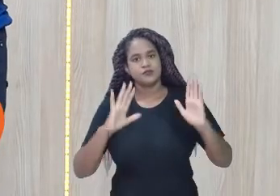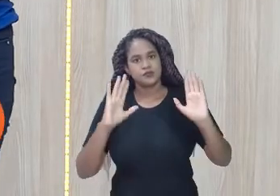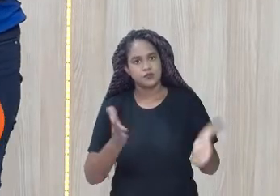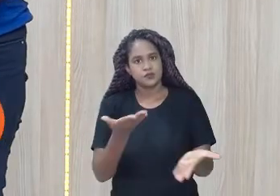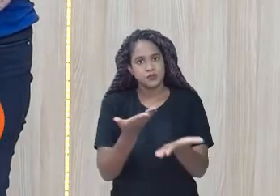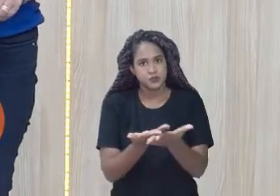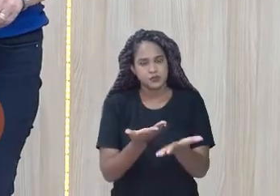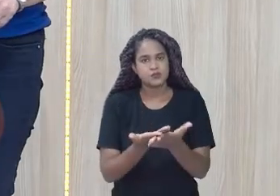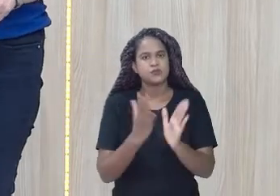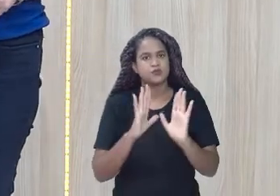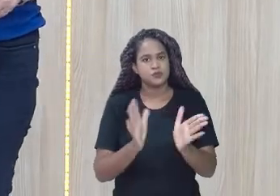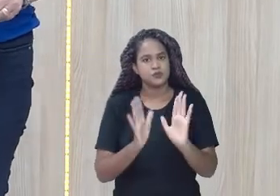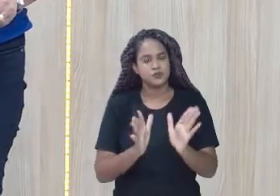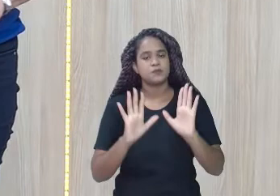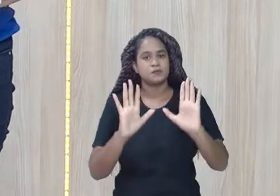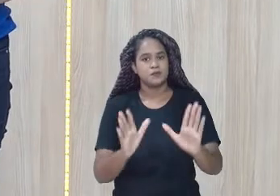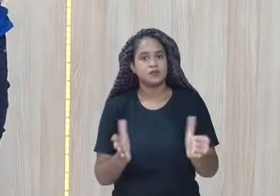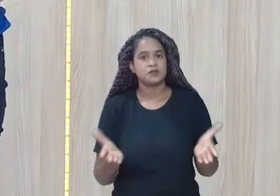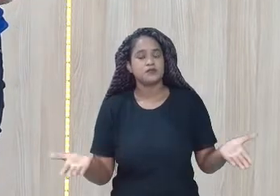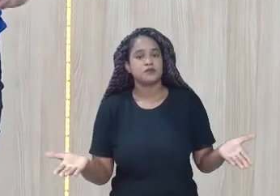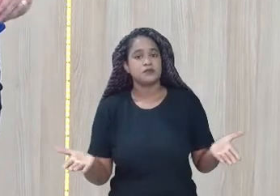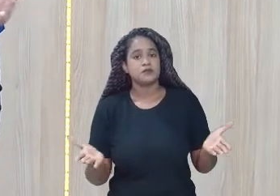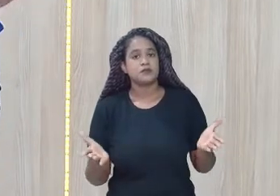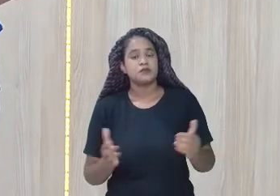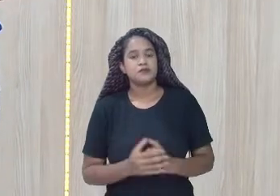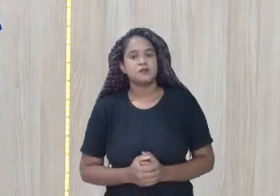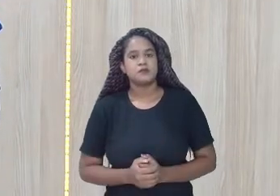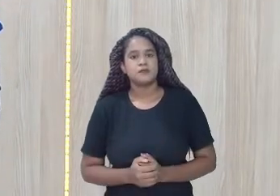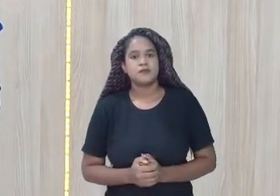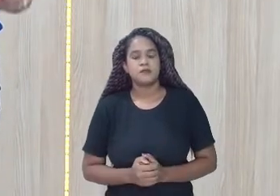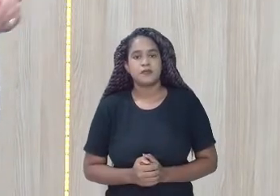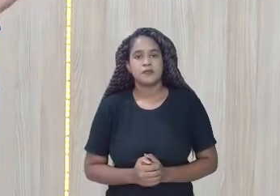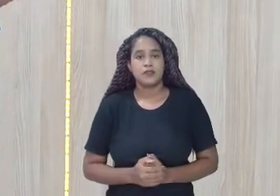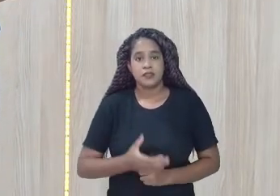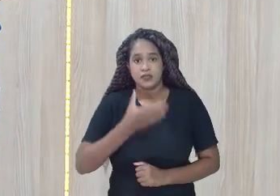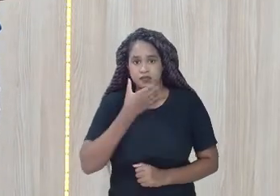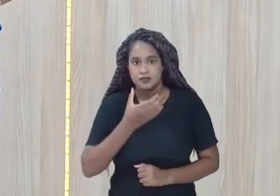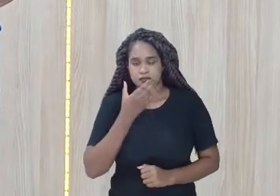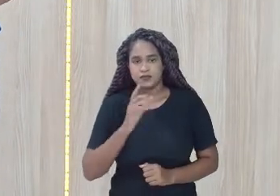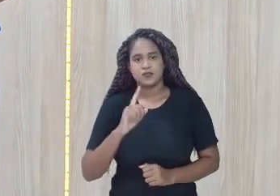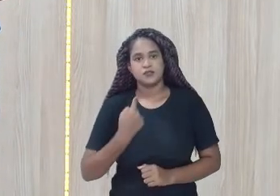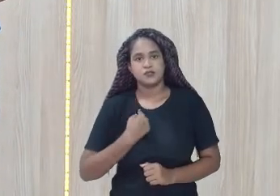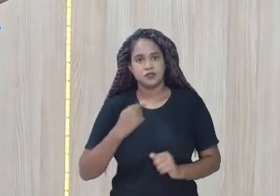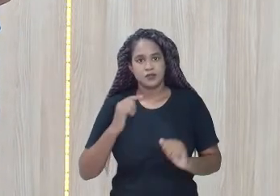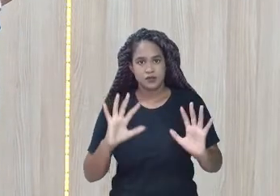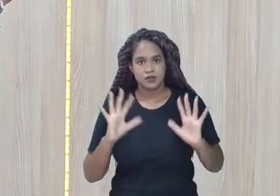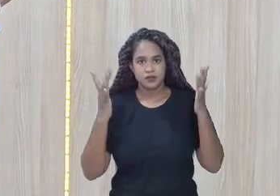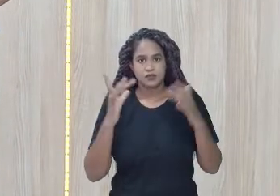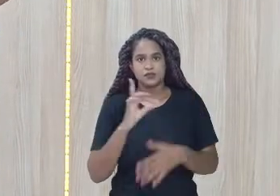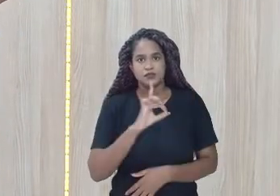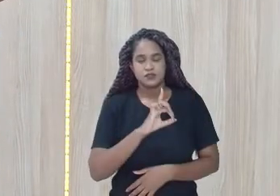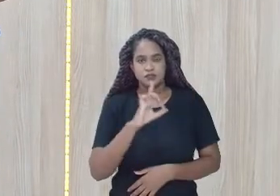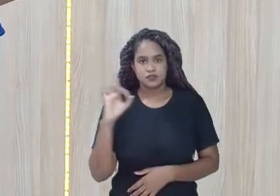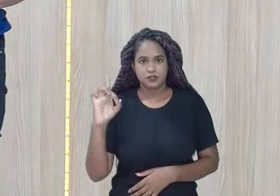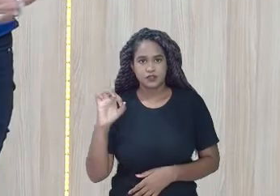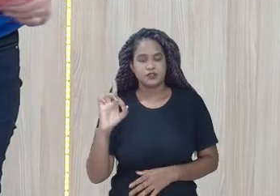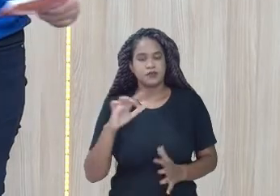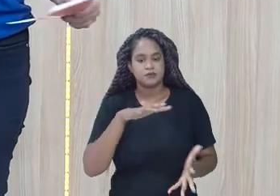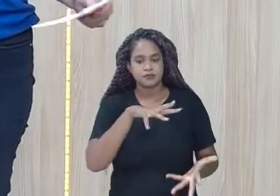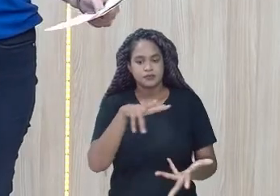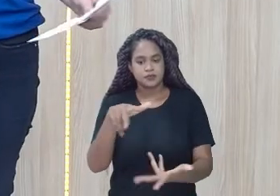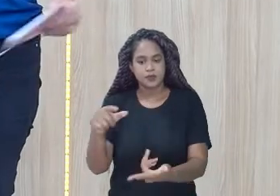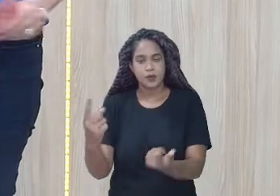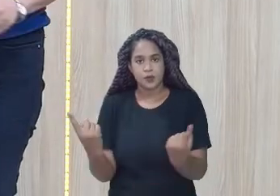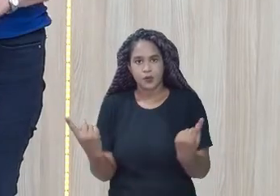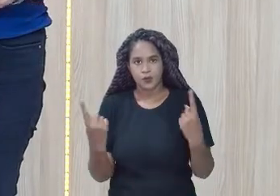isso, mas como dezembro nós comemoramos, não é? 1º de dezembro comemoramos já o Dia Mundial contra a AIDS e o mês de